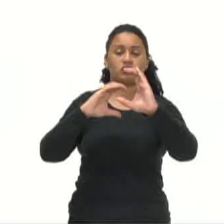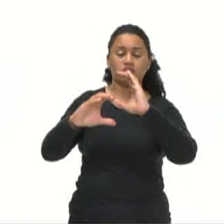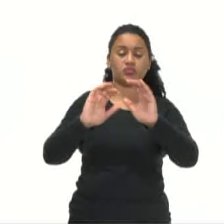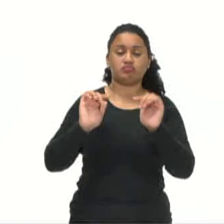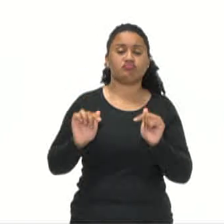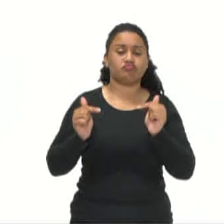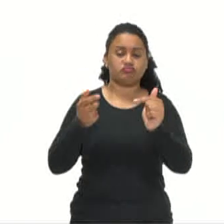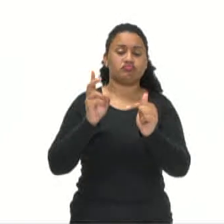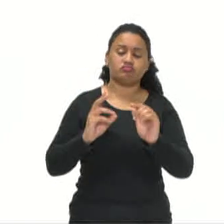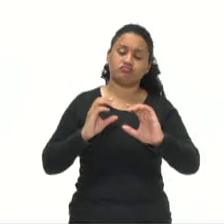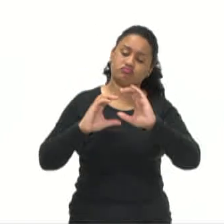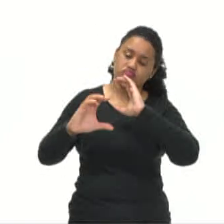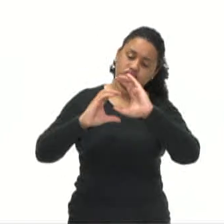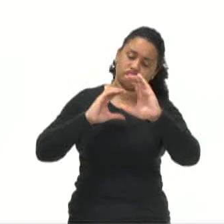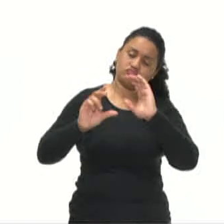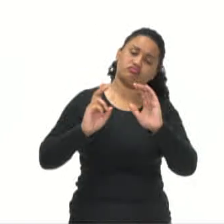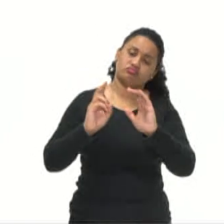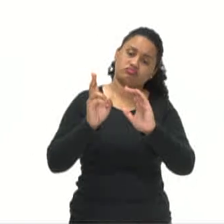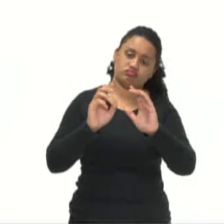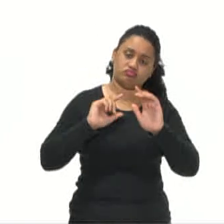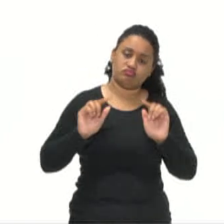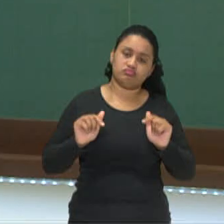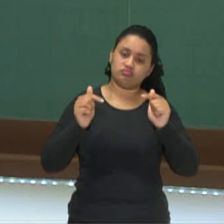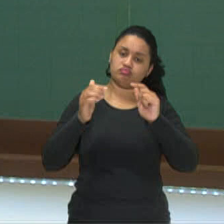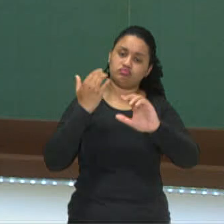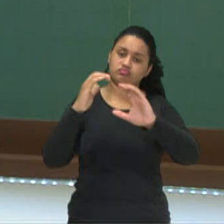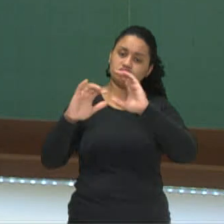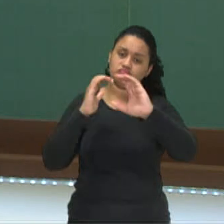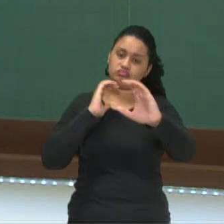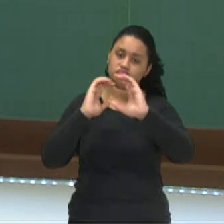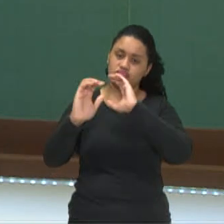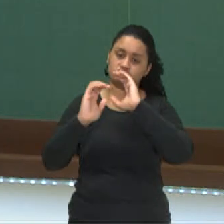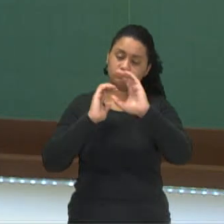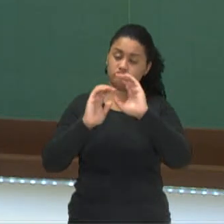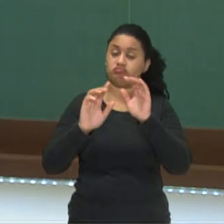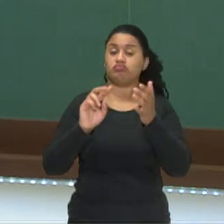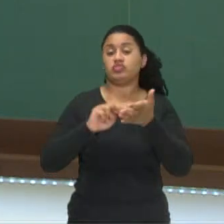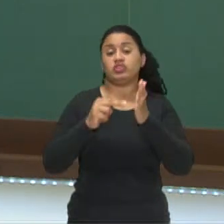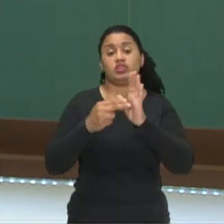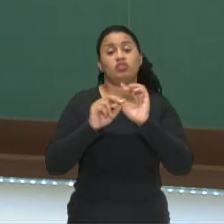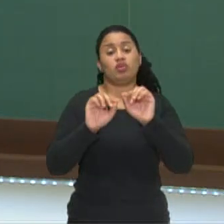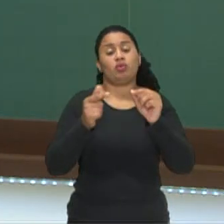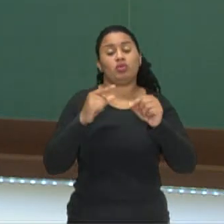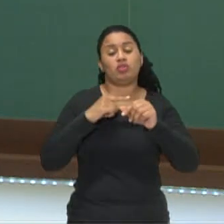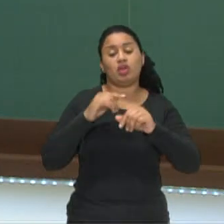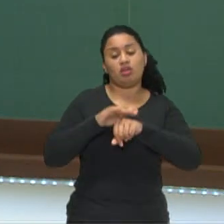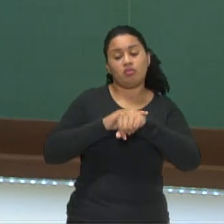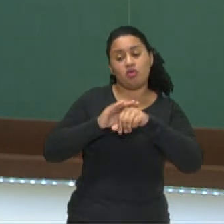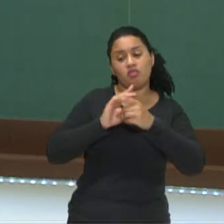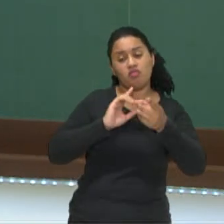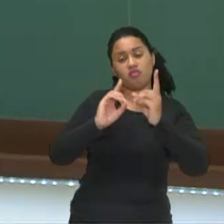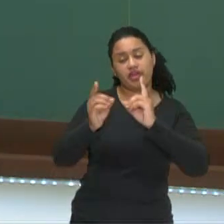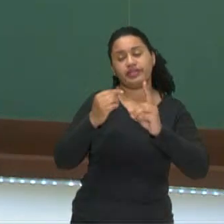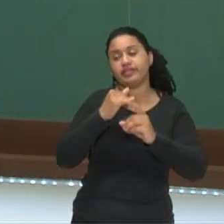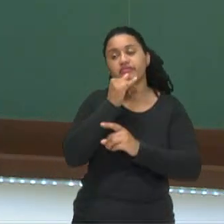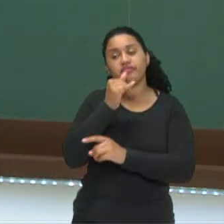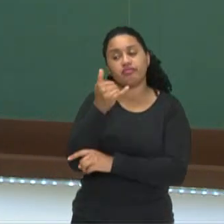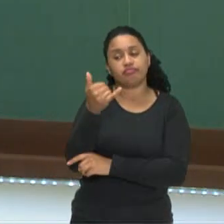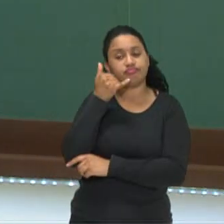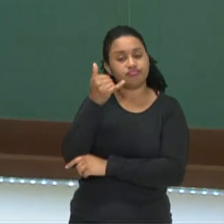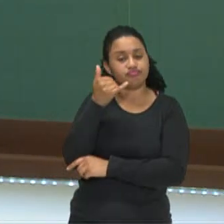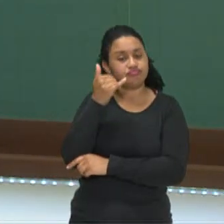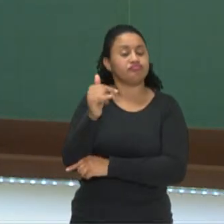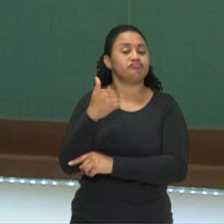comunicação ativo. Ou seja, ali, quando se estabelece um diálogo por telefone, por exemplo, quando tem